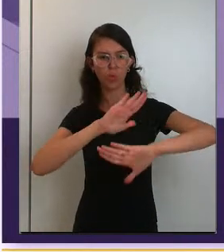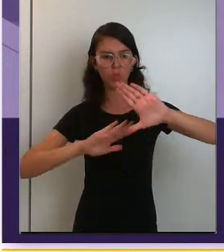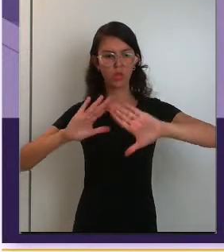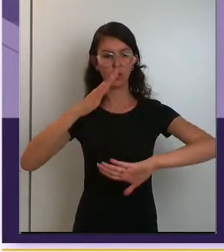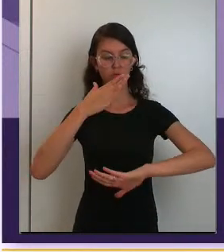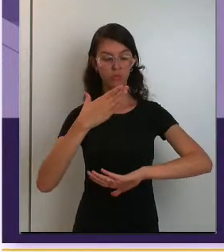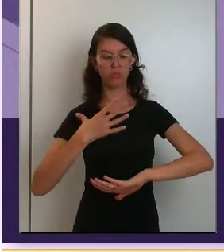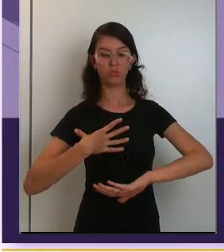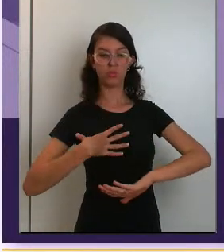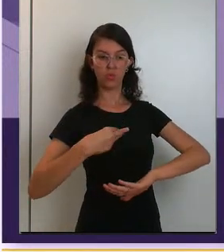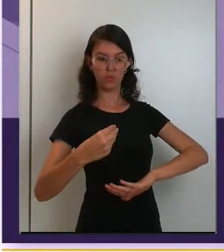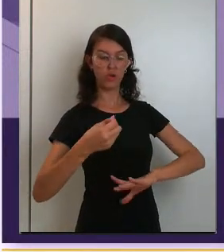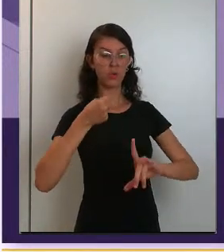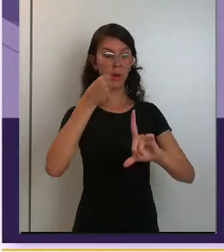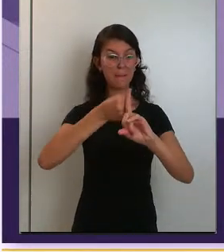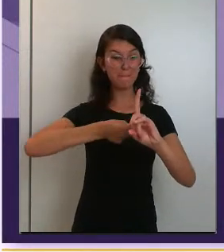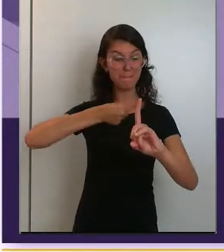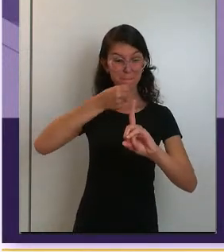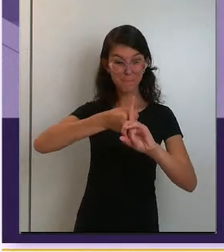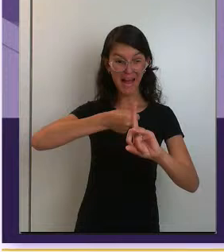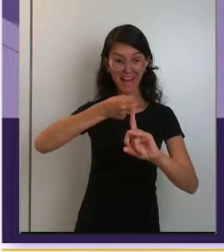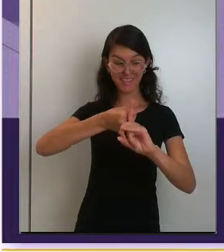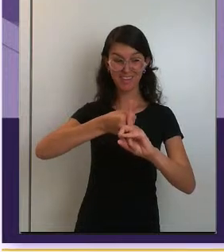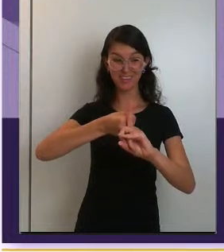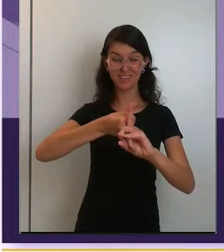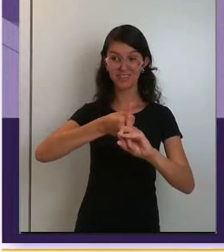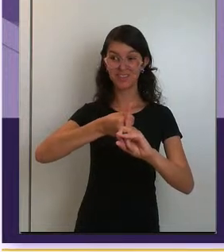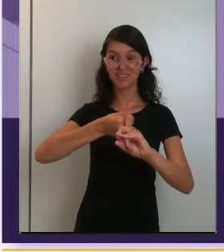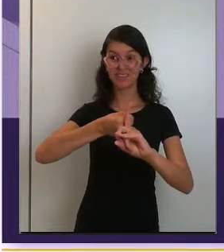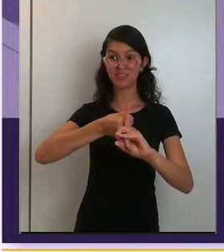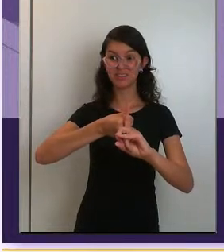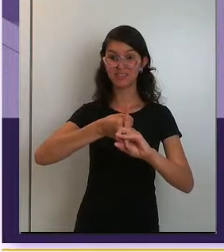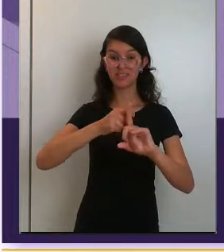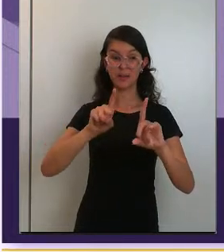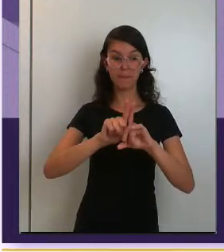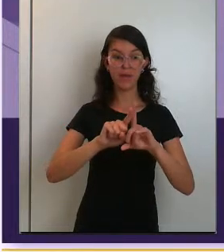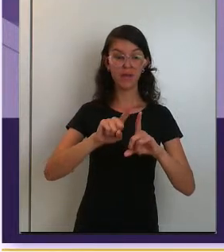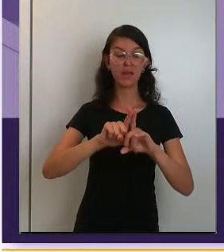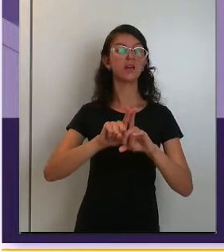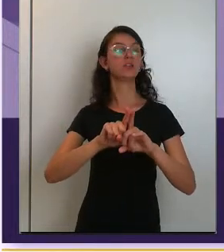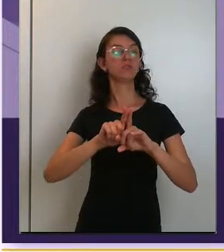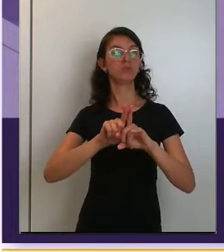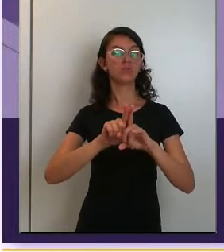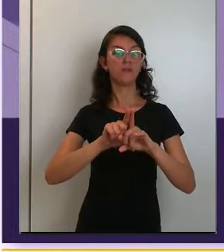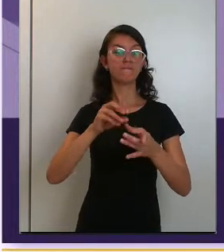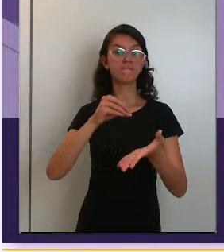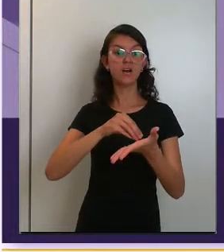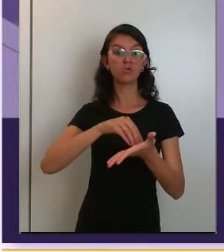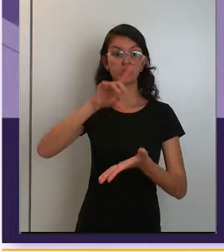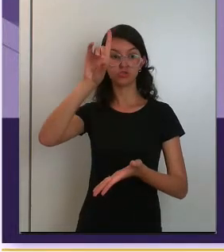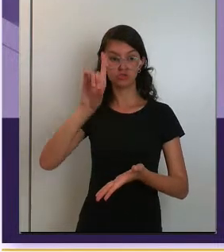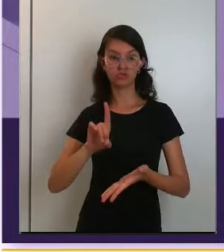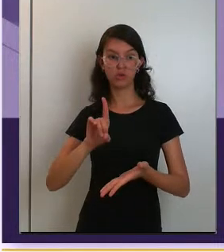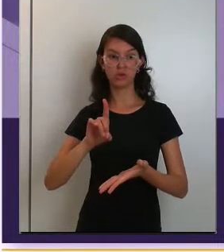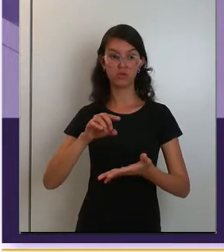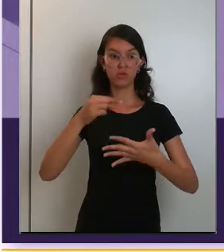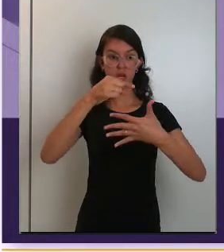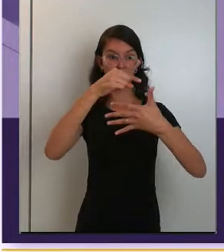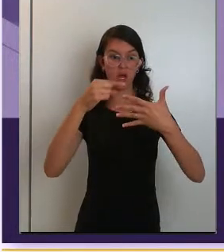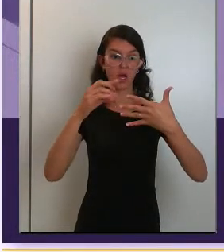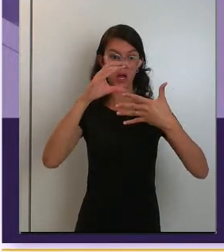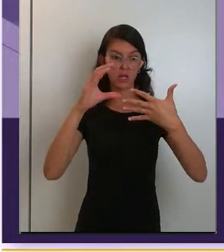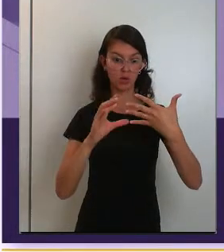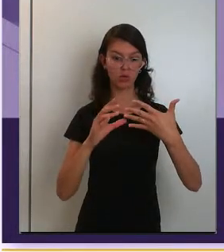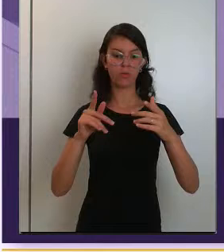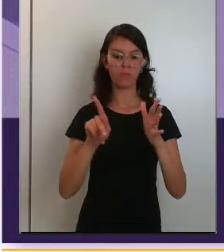inclusive, na própria ausência de direitos de determinada categoria, como é a categoria dos trabalhadores